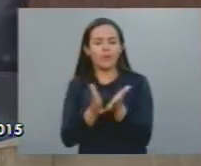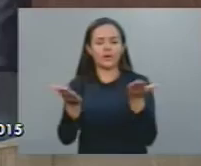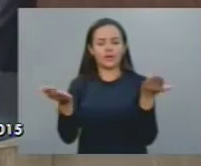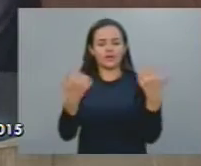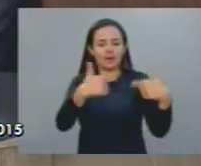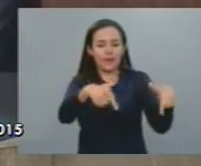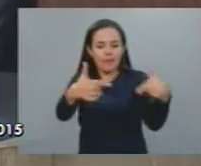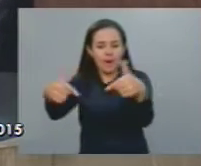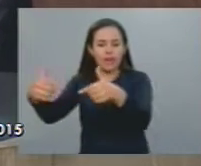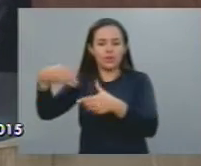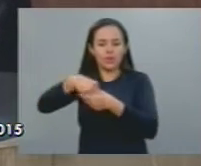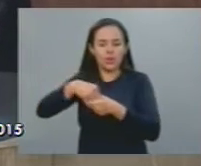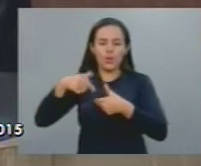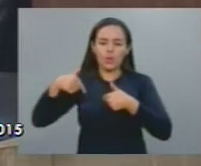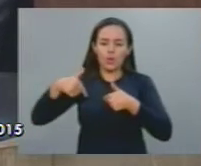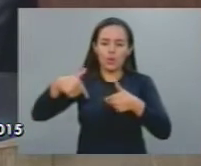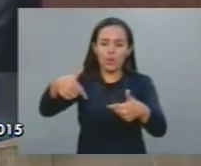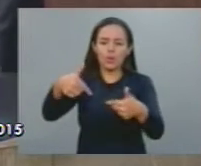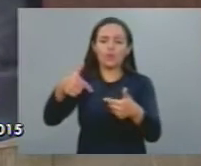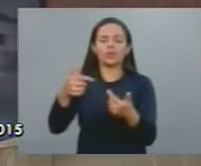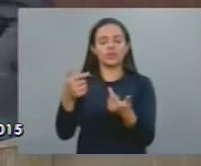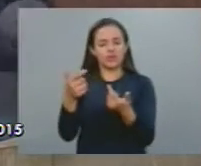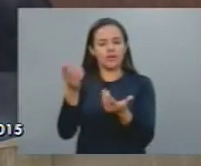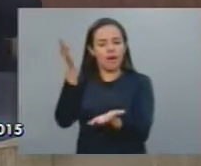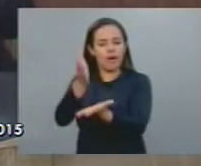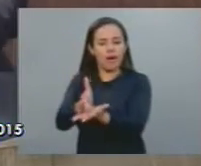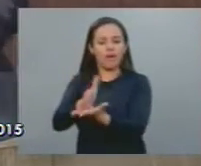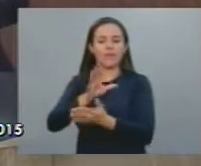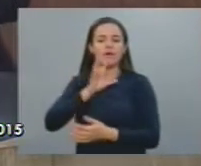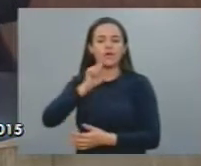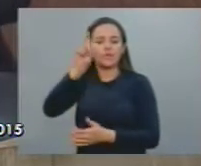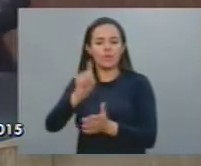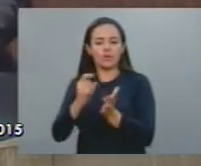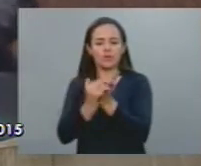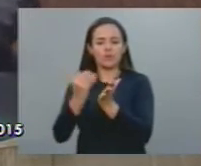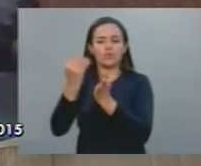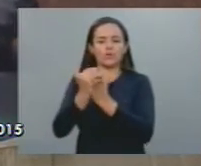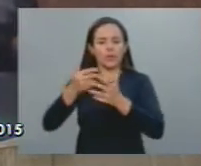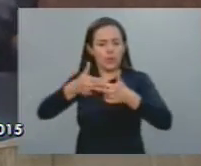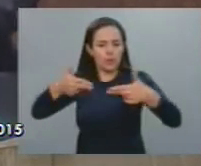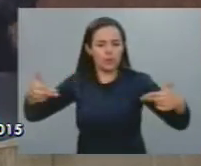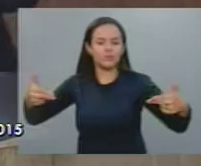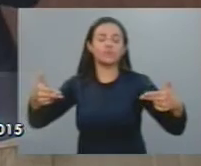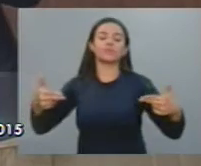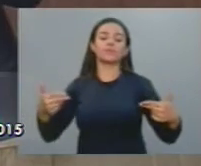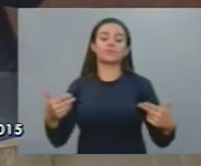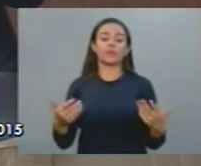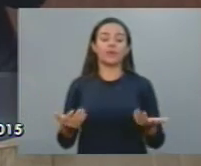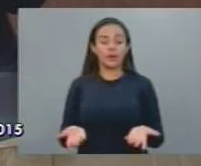populares, na luta contra o ajuste e seus direitos, nós encontramos